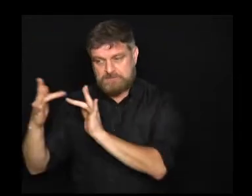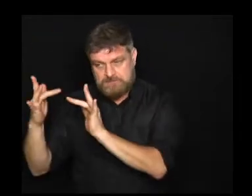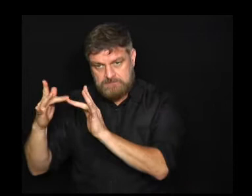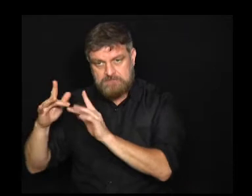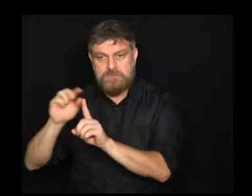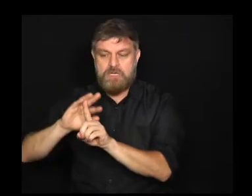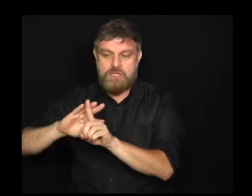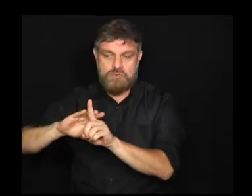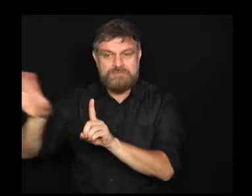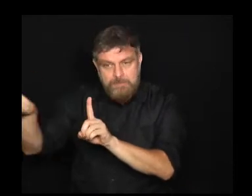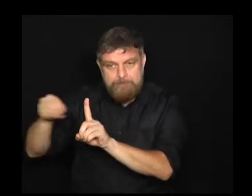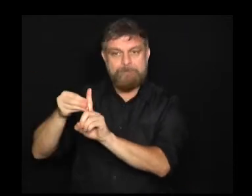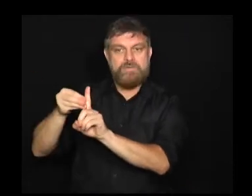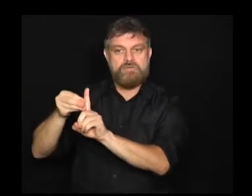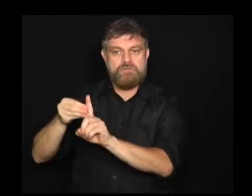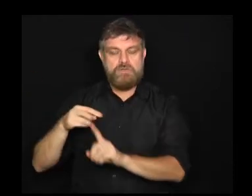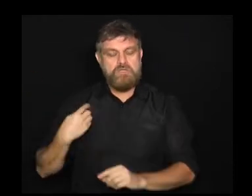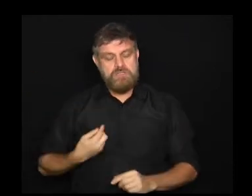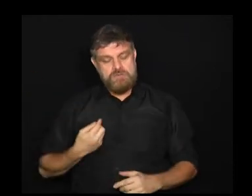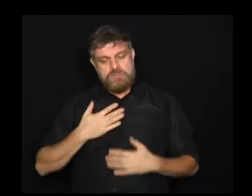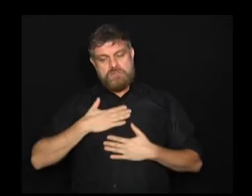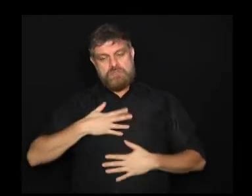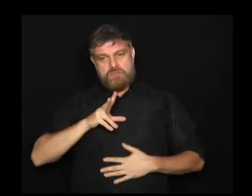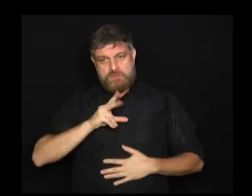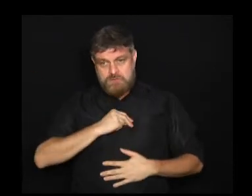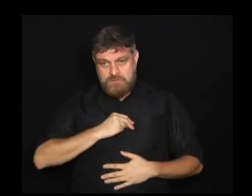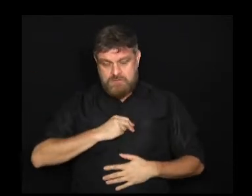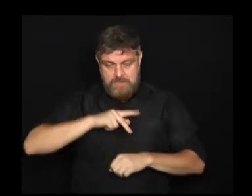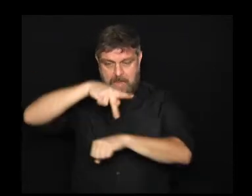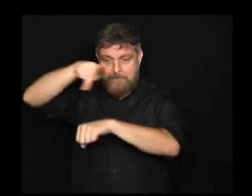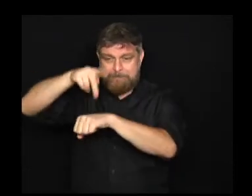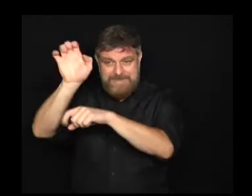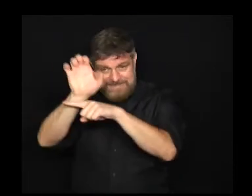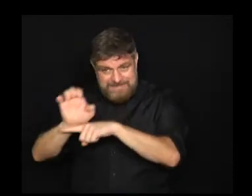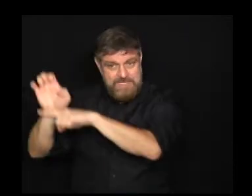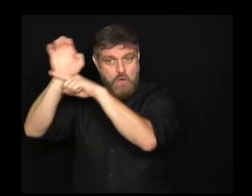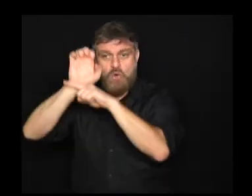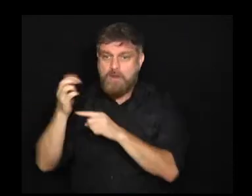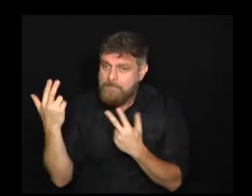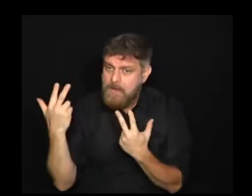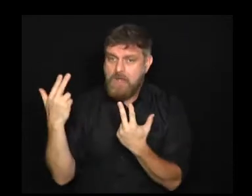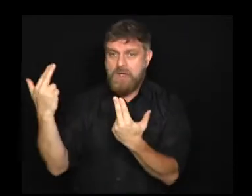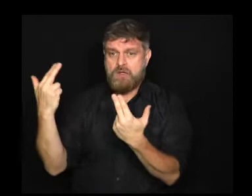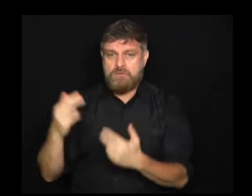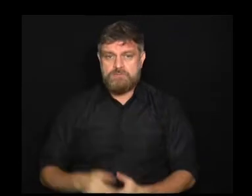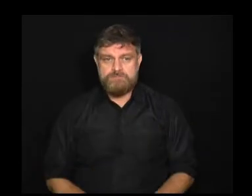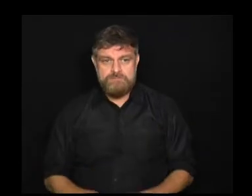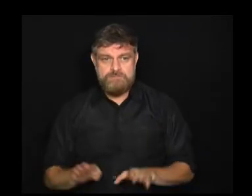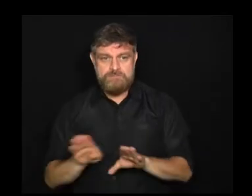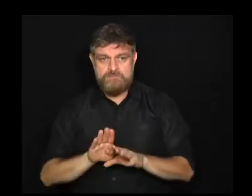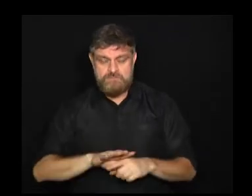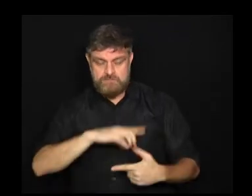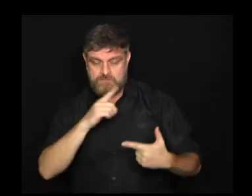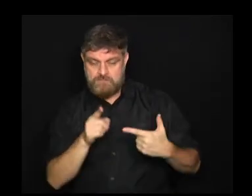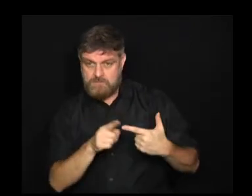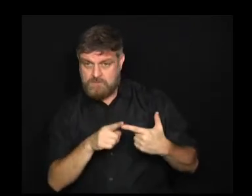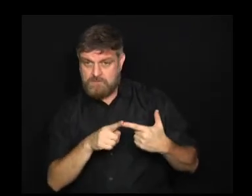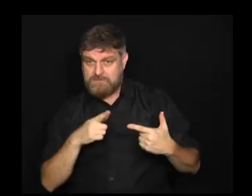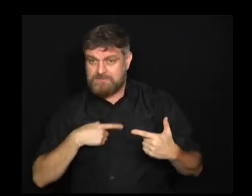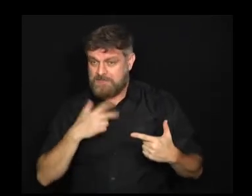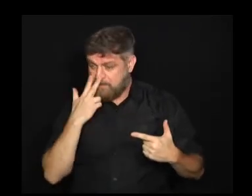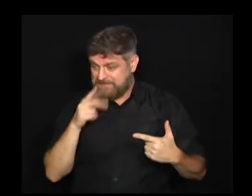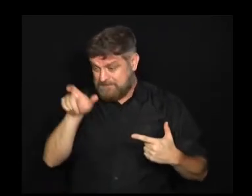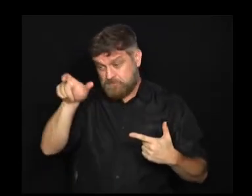tranquilo. Isso também acontece em vários países da Europa e etc. Uma situação 2, que é considerado como suspeito, é